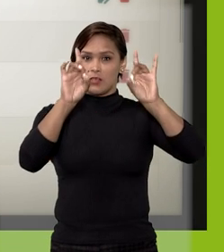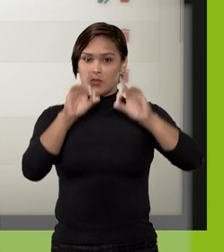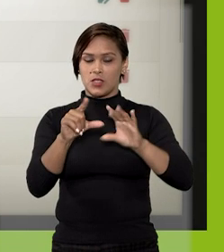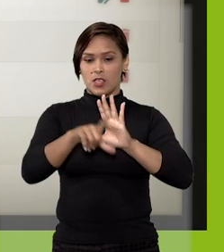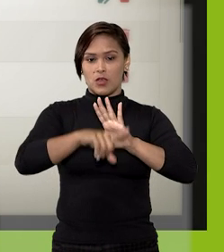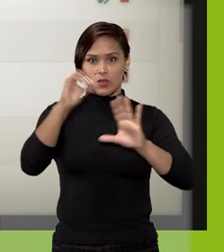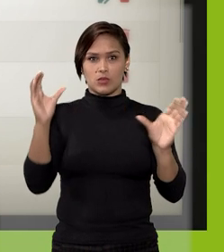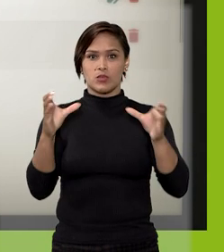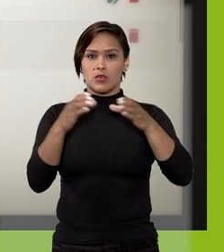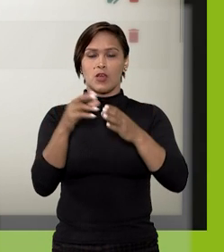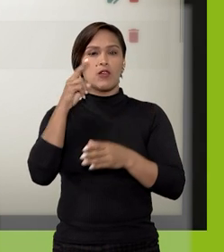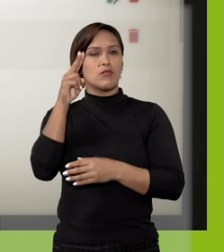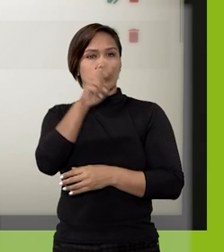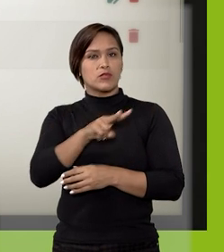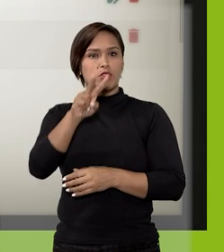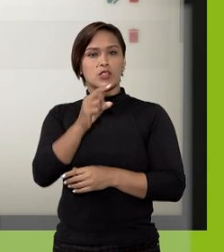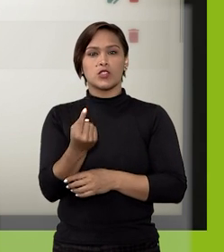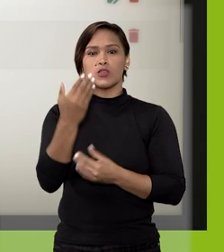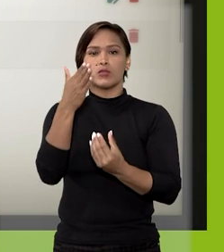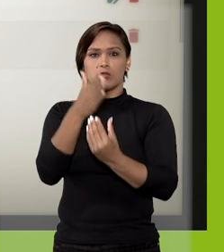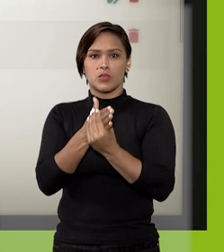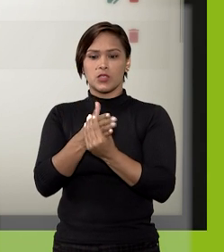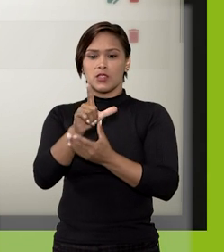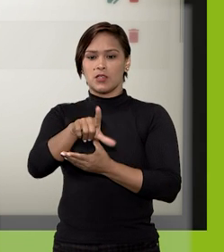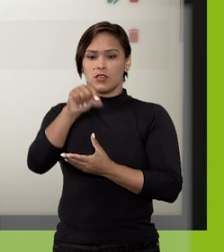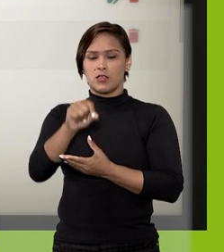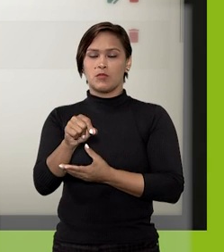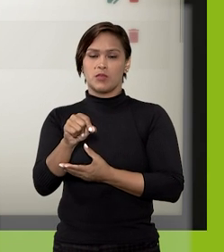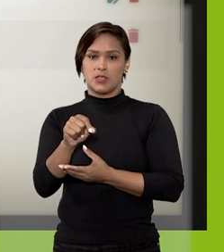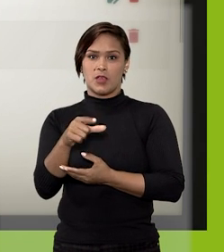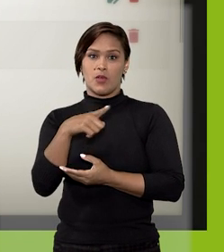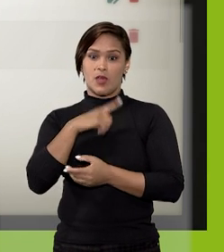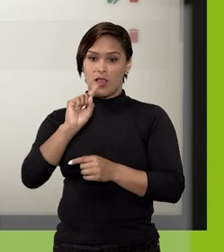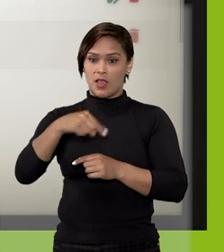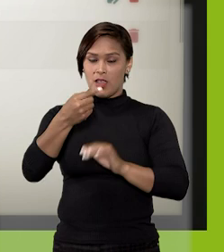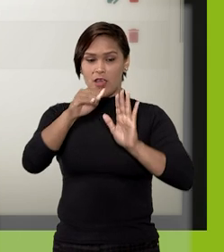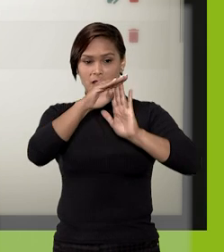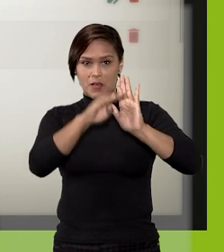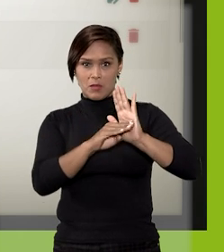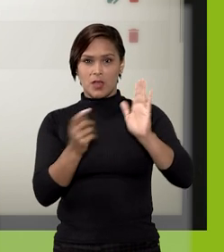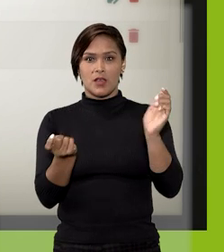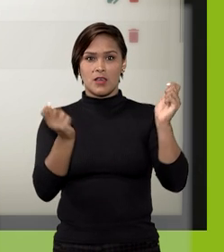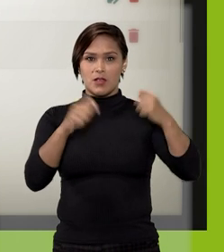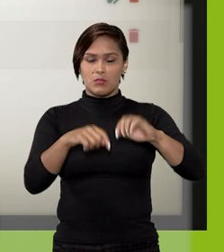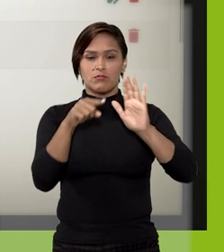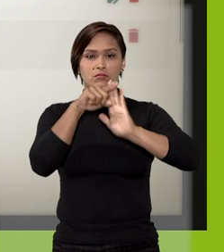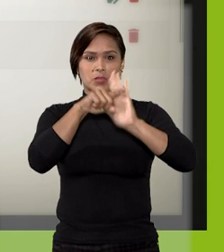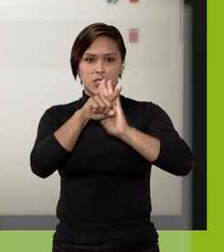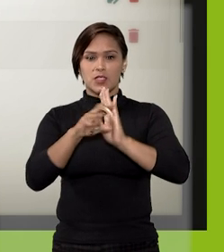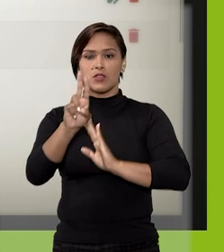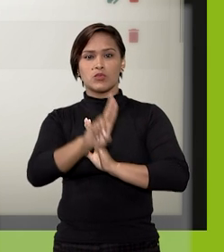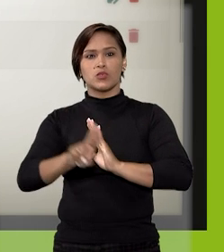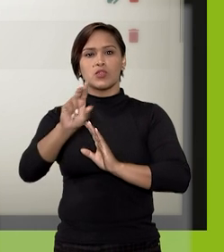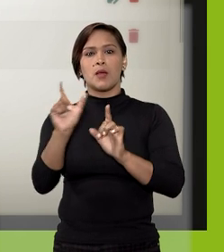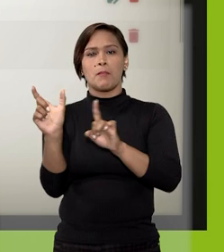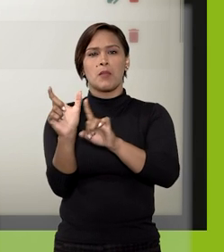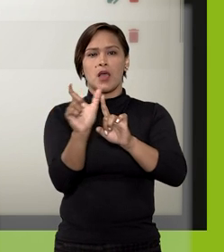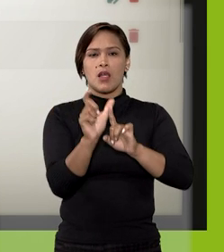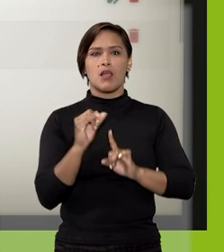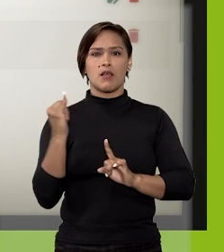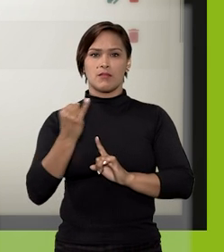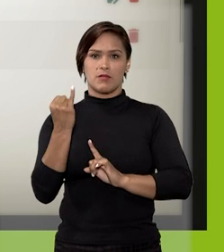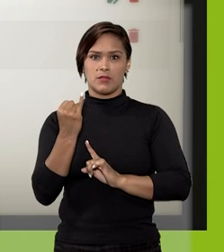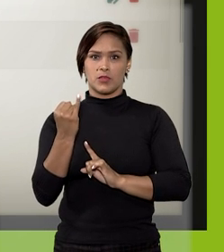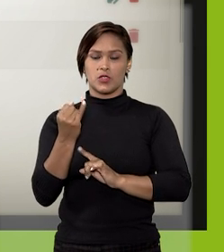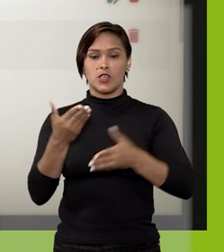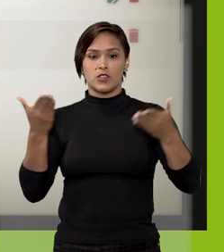selecionando o grupo, você visualiza apenas os processos da opção escolhida. Logo abaixo, é possível pesquisar utilizando